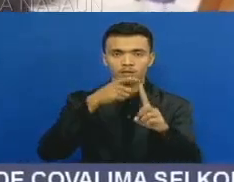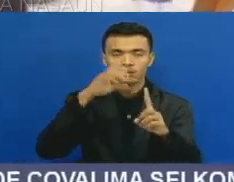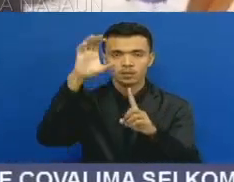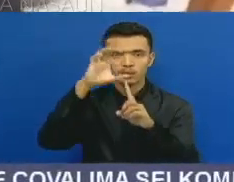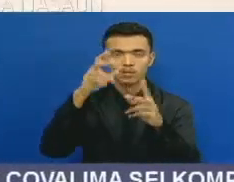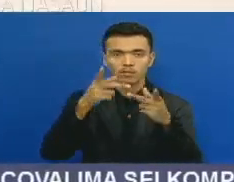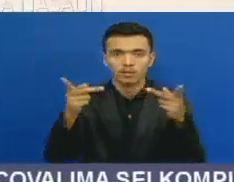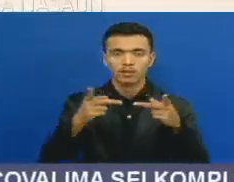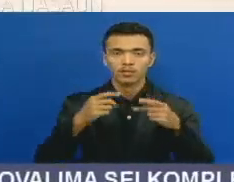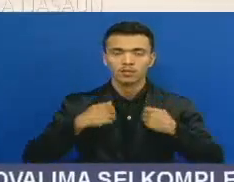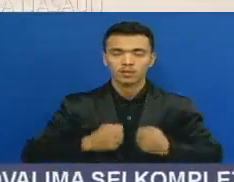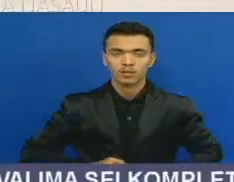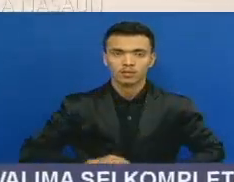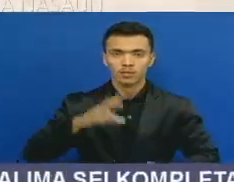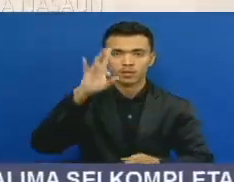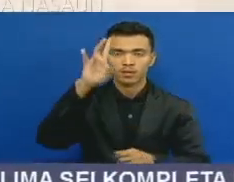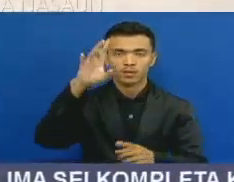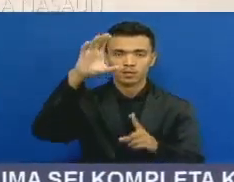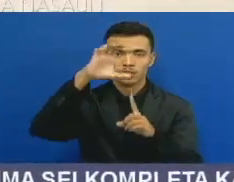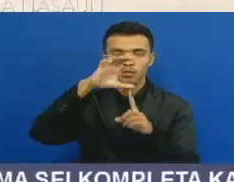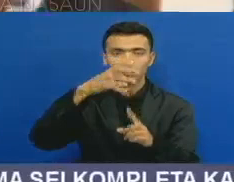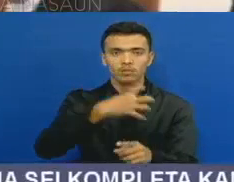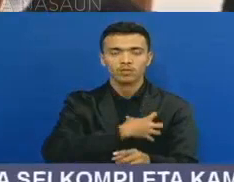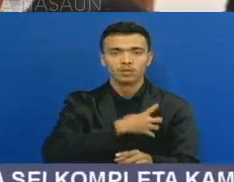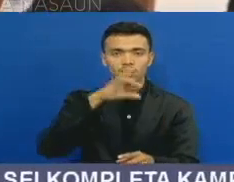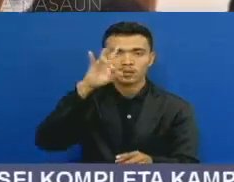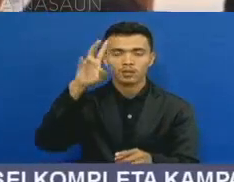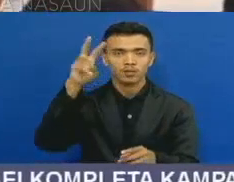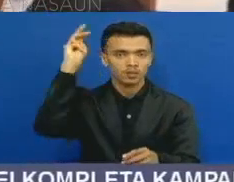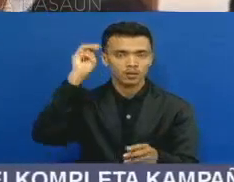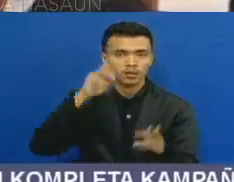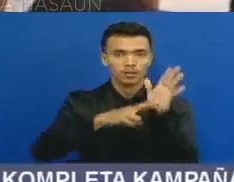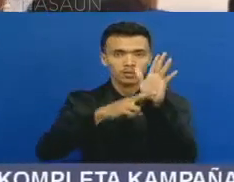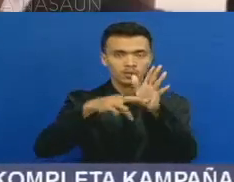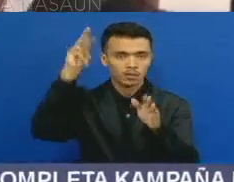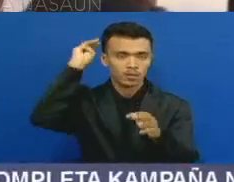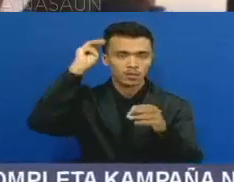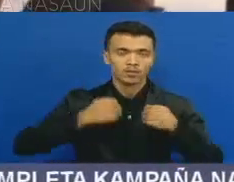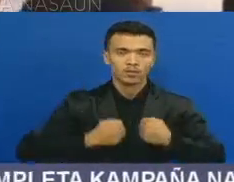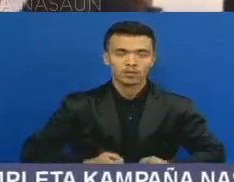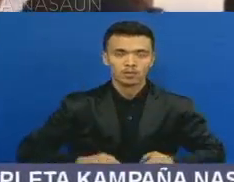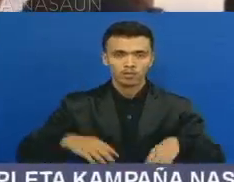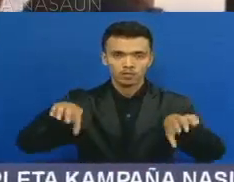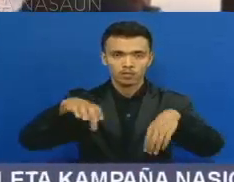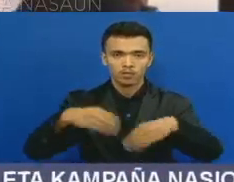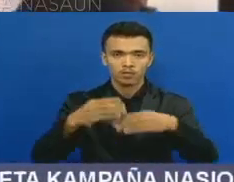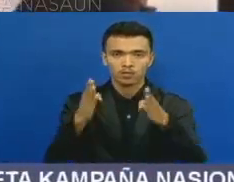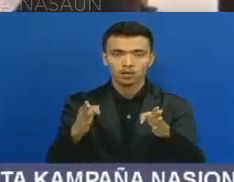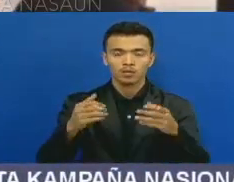Centro Saúde Hitu, comandante esquadra Hitu, representante ministra Saúde no funcionário Saúde Síria